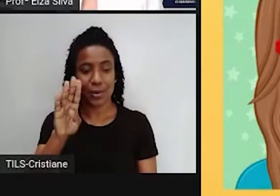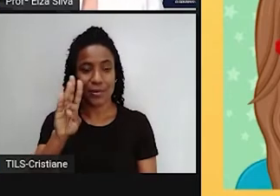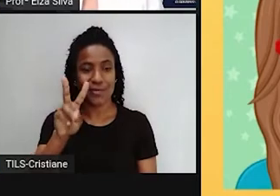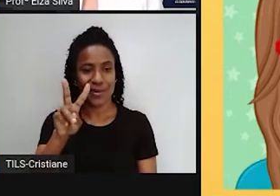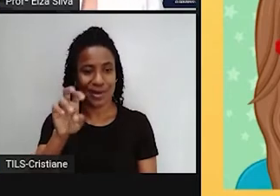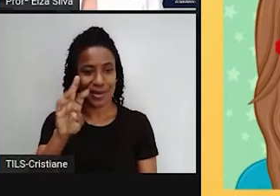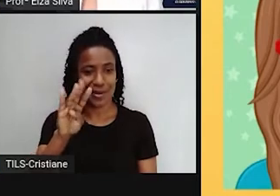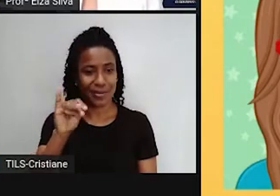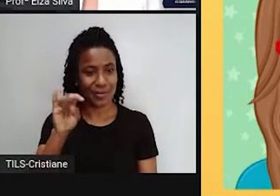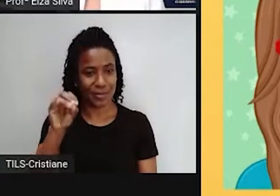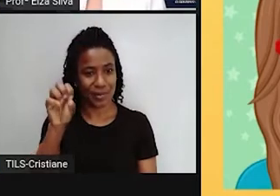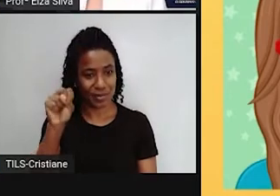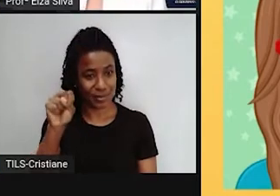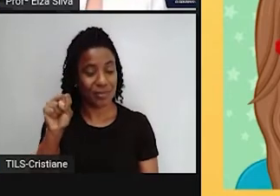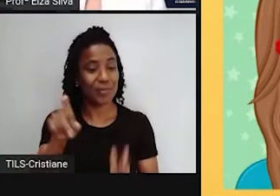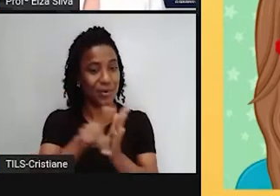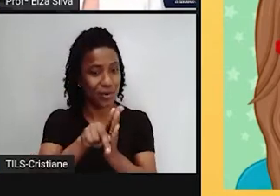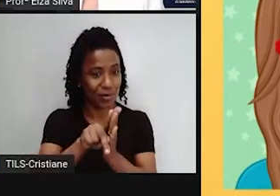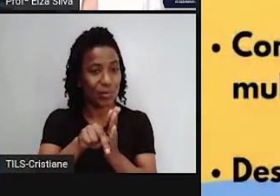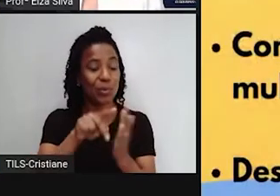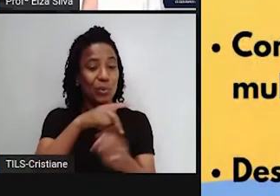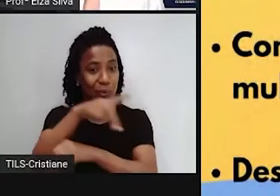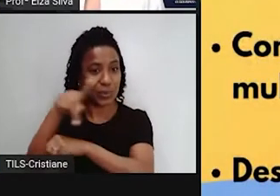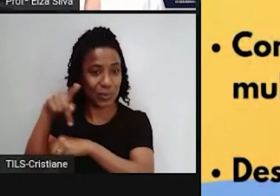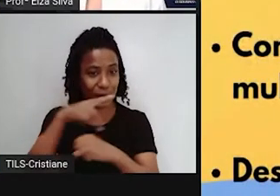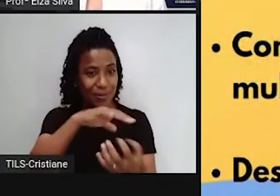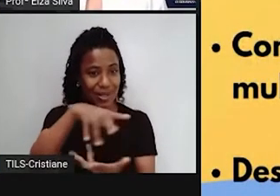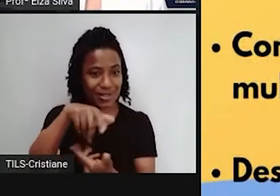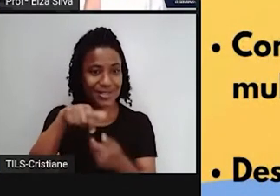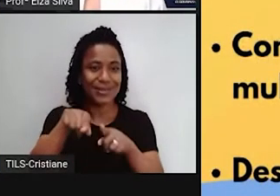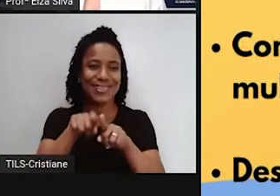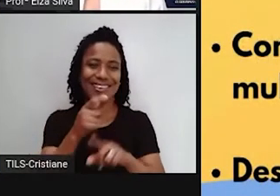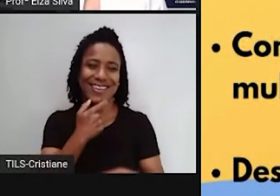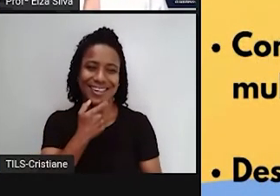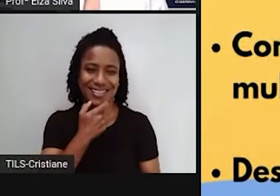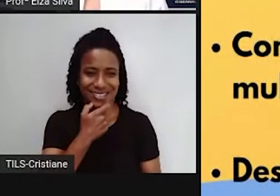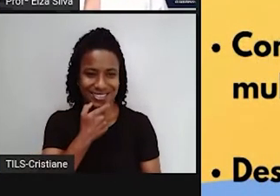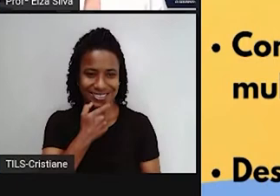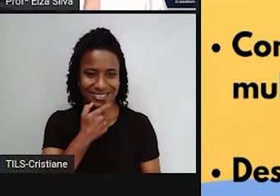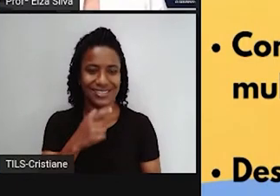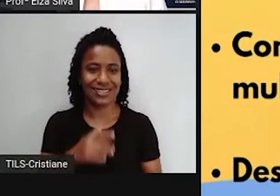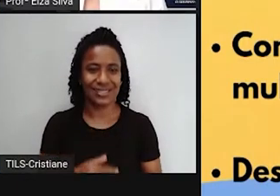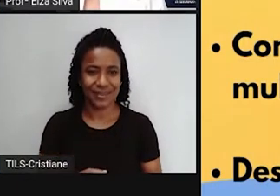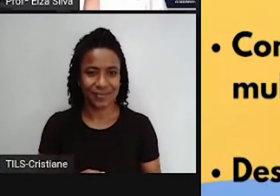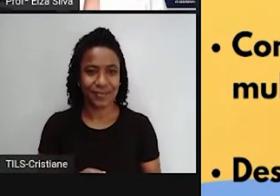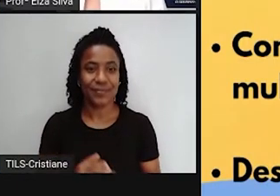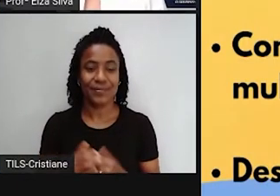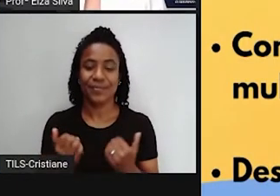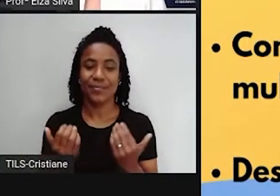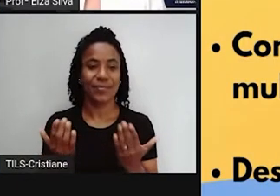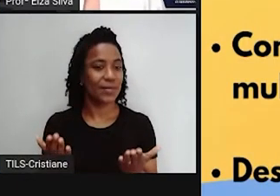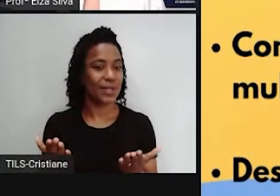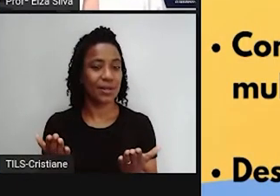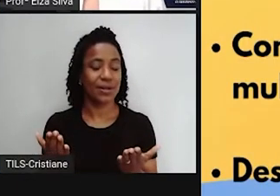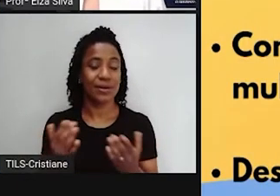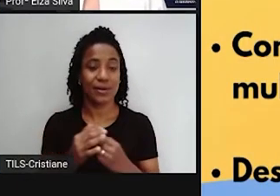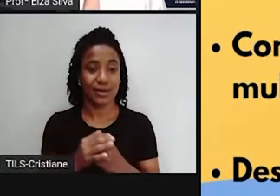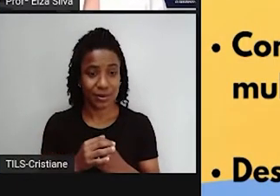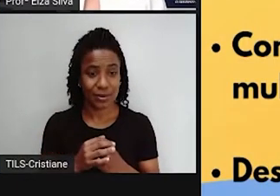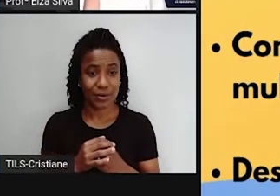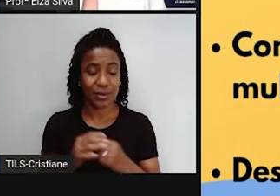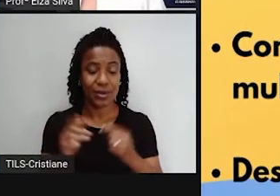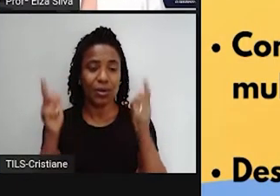inglesa. Ok? Let's go! What are you going to learn today? Né? Qual vai ser